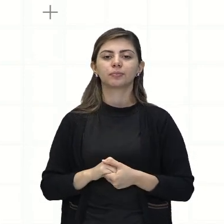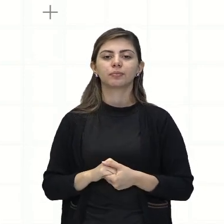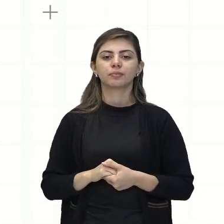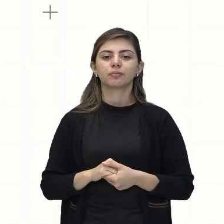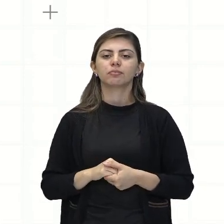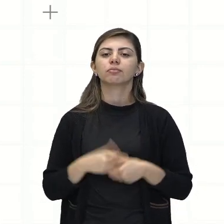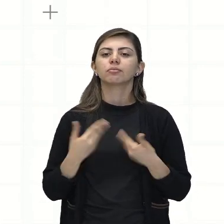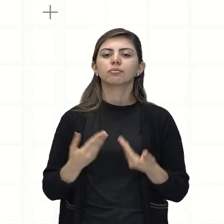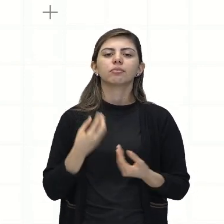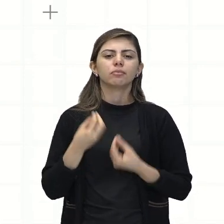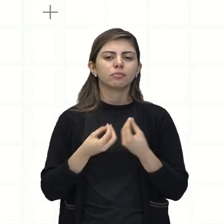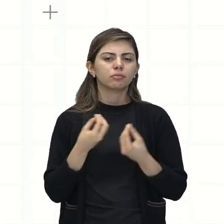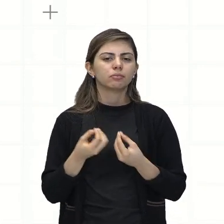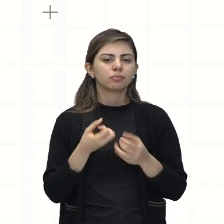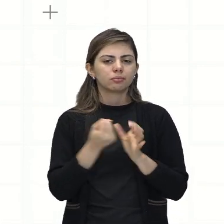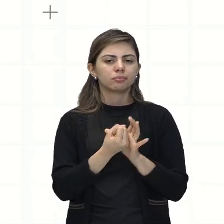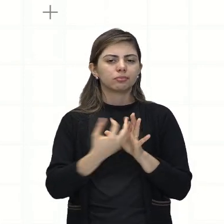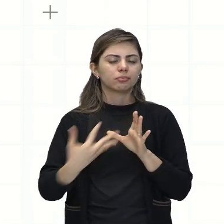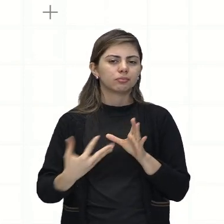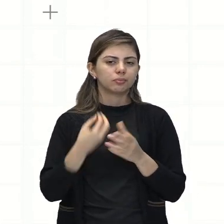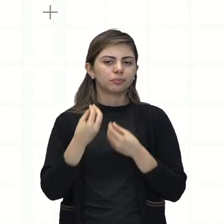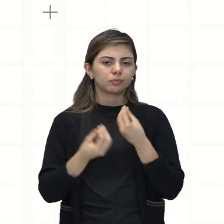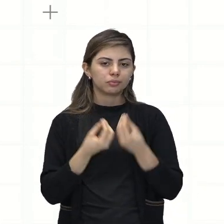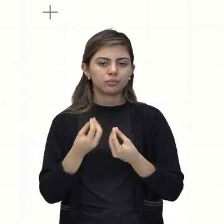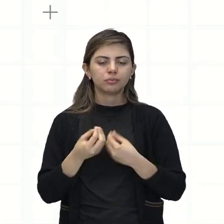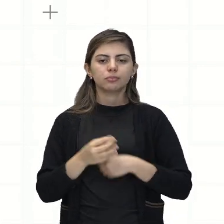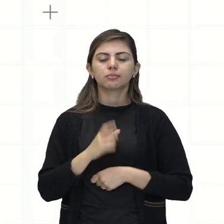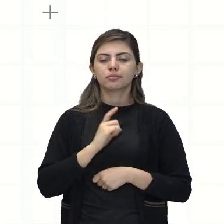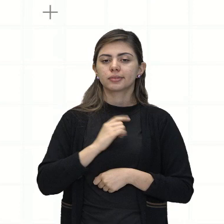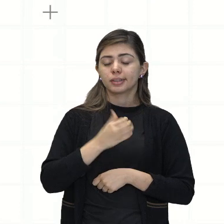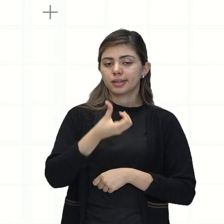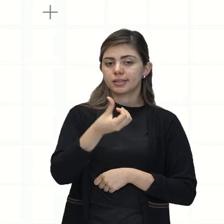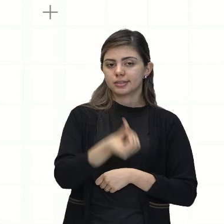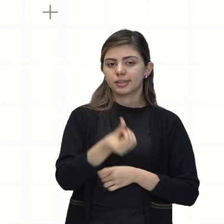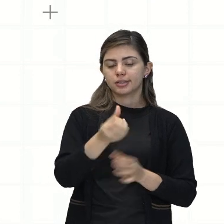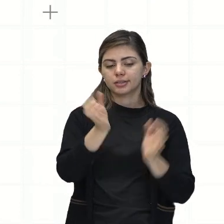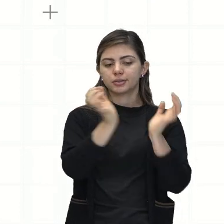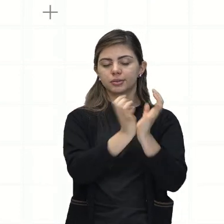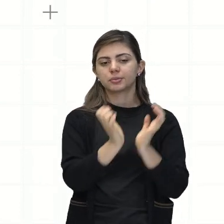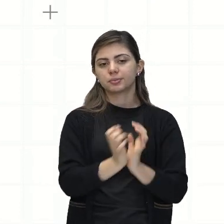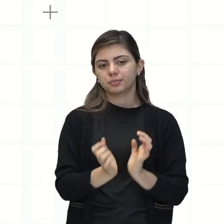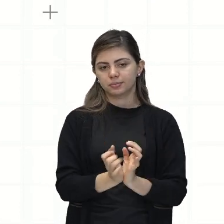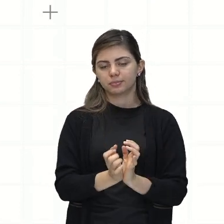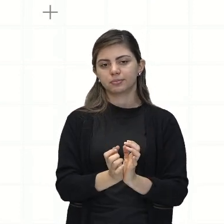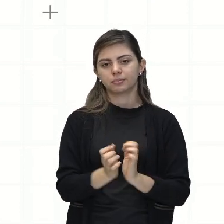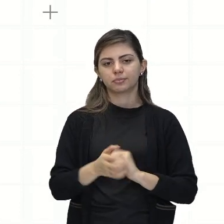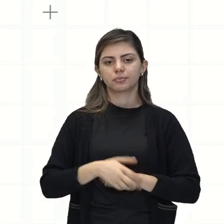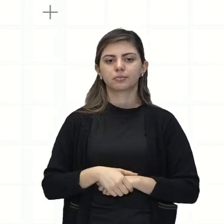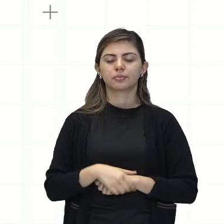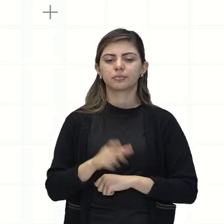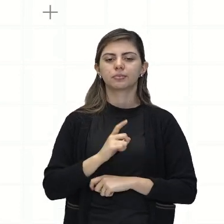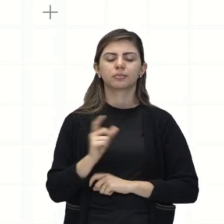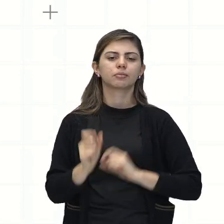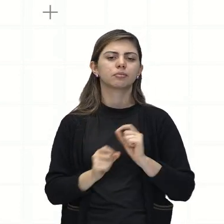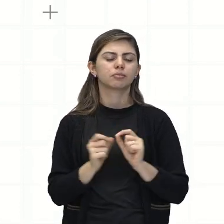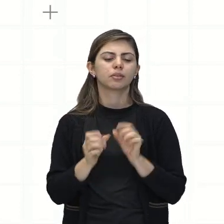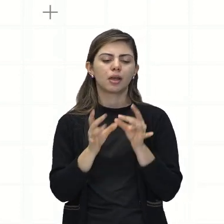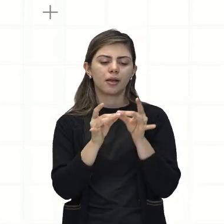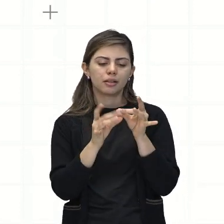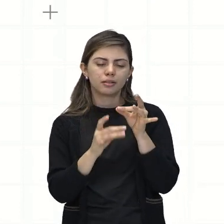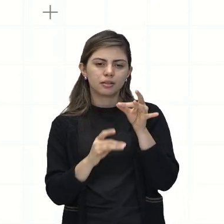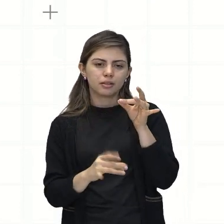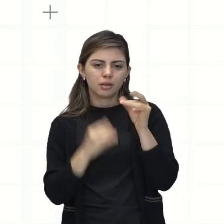Essa classificação em 6 reinos, ele já tem ali um